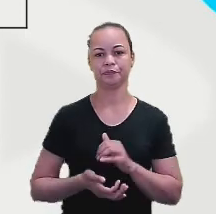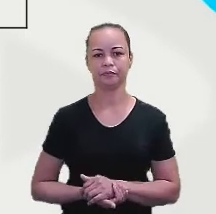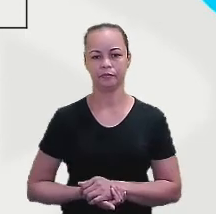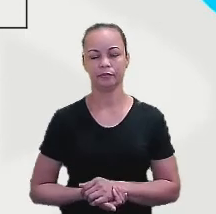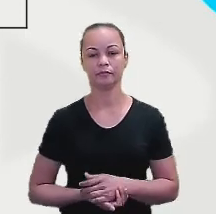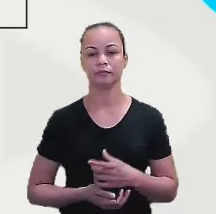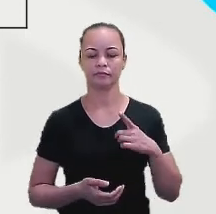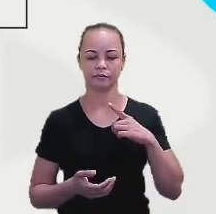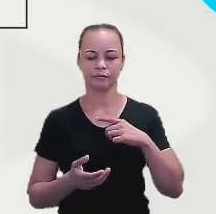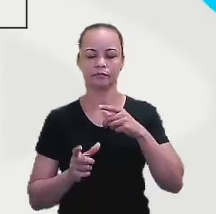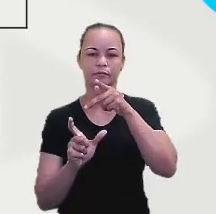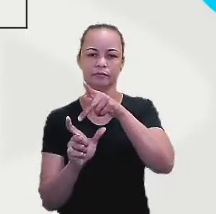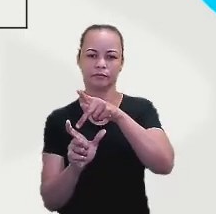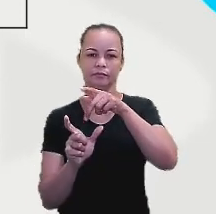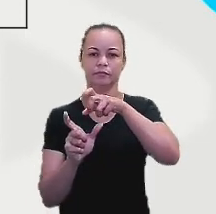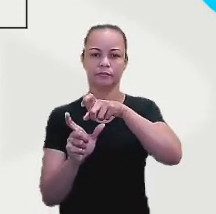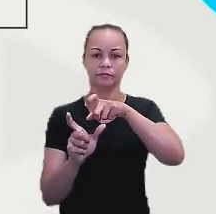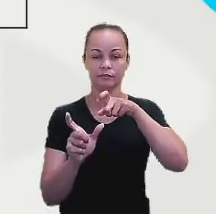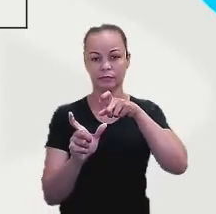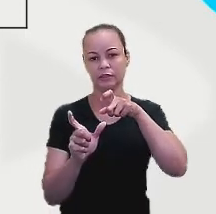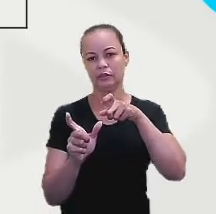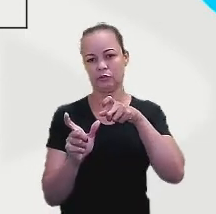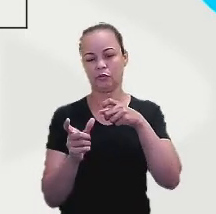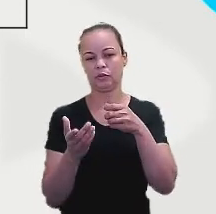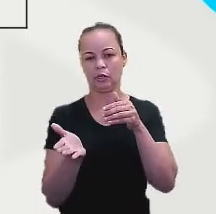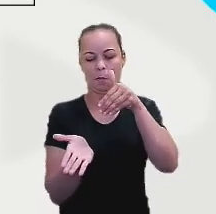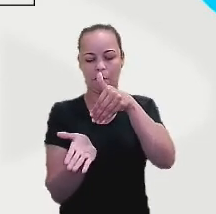paroxítono é quando a tônica é a penúltima.